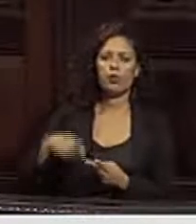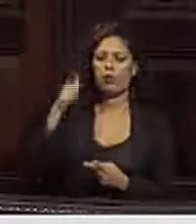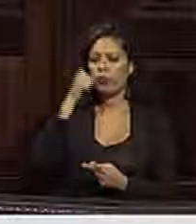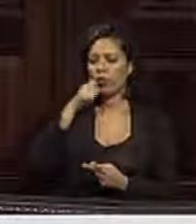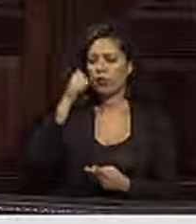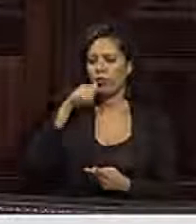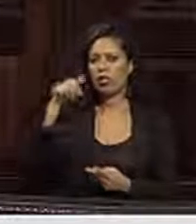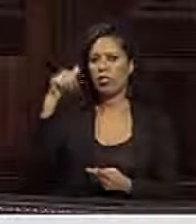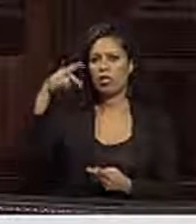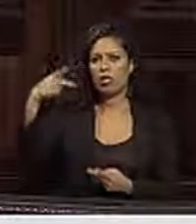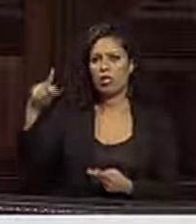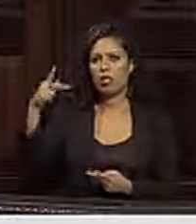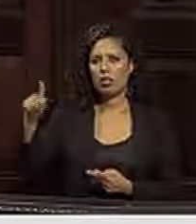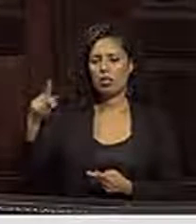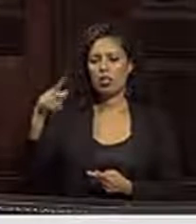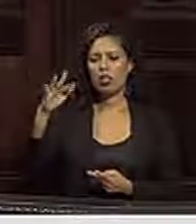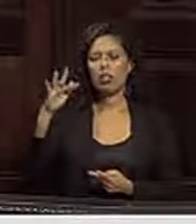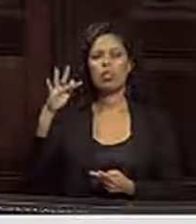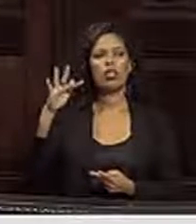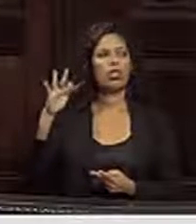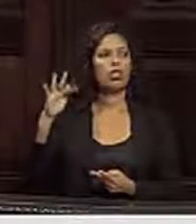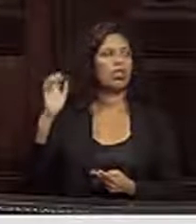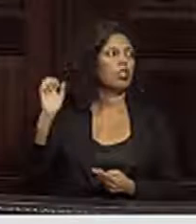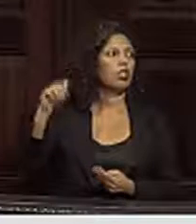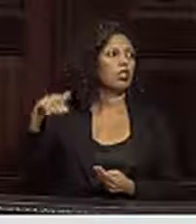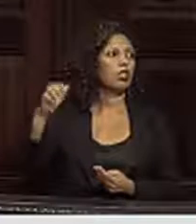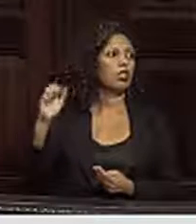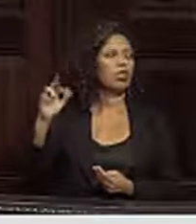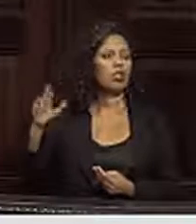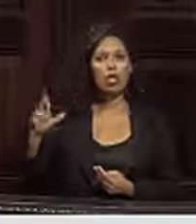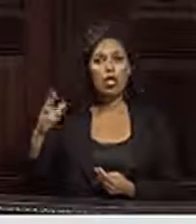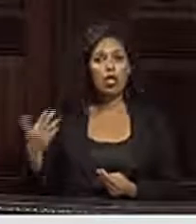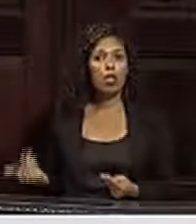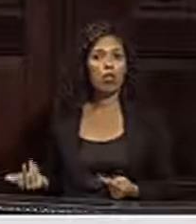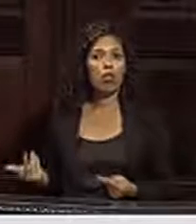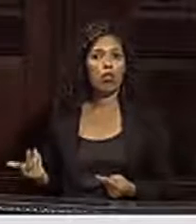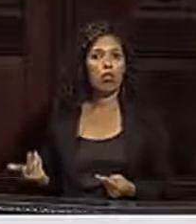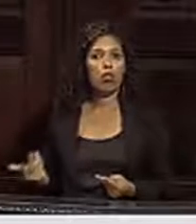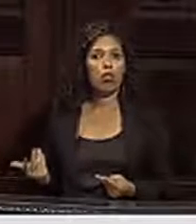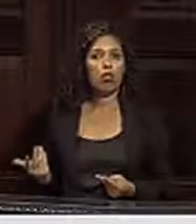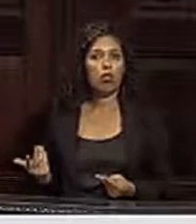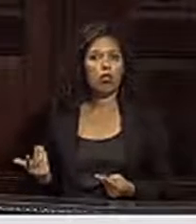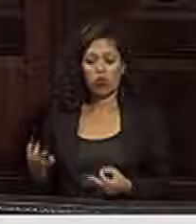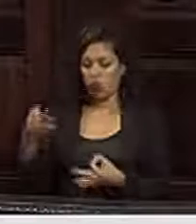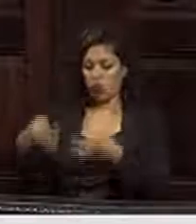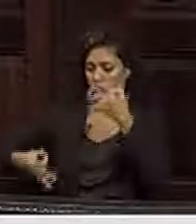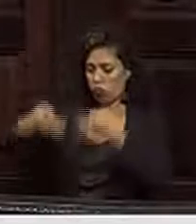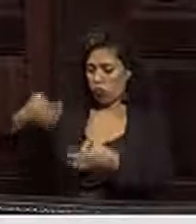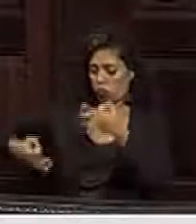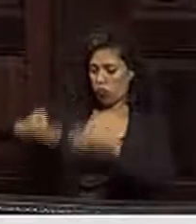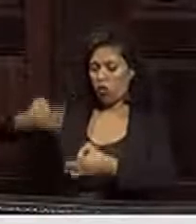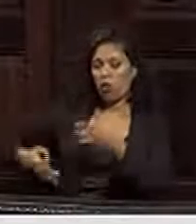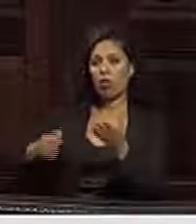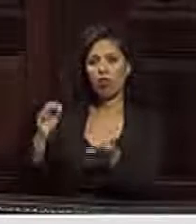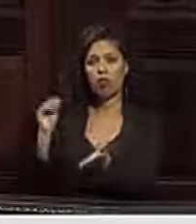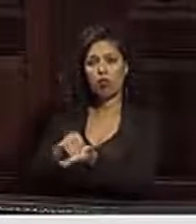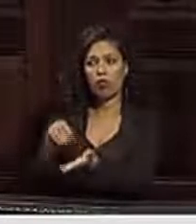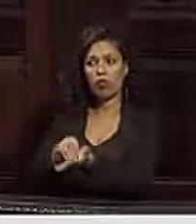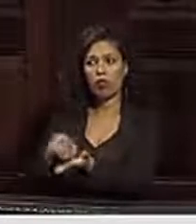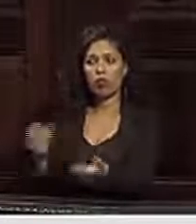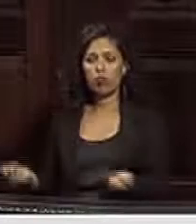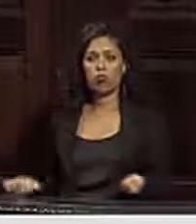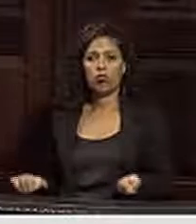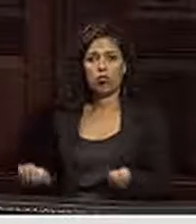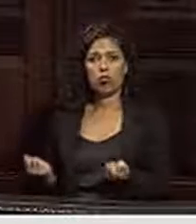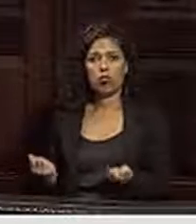da mulher do Alckmin, muito obrigado, que decidem como se essas